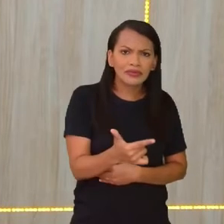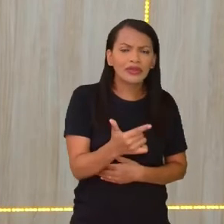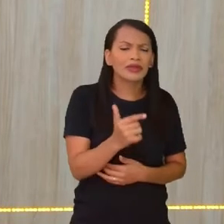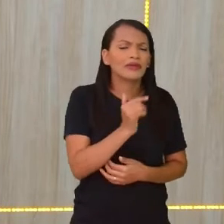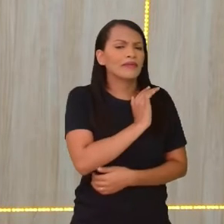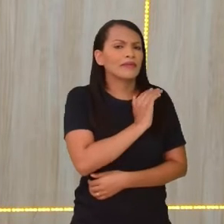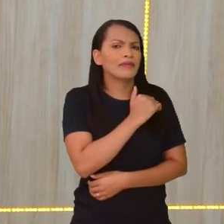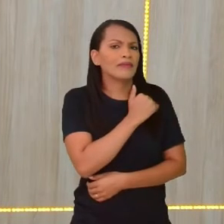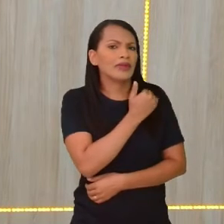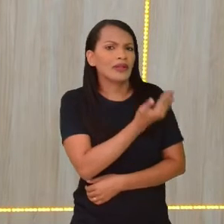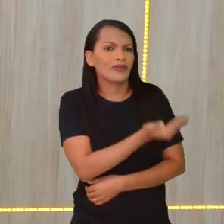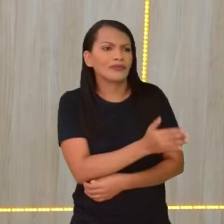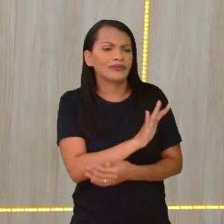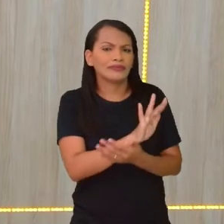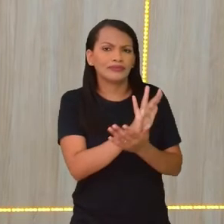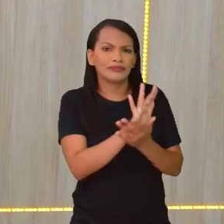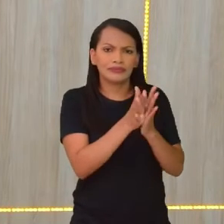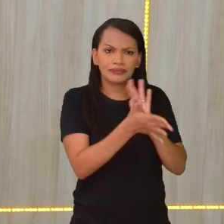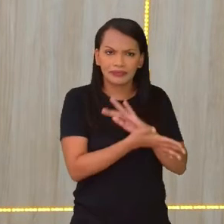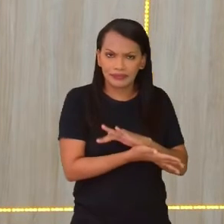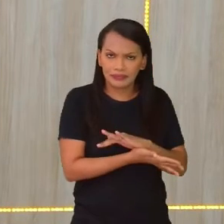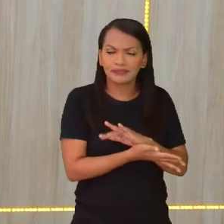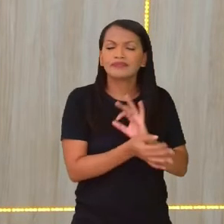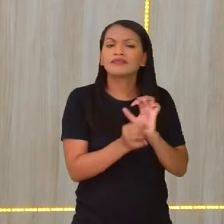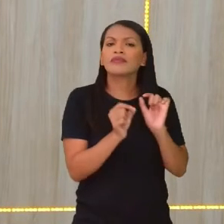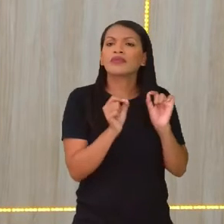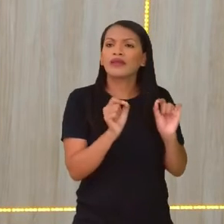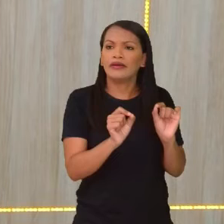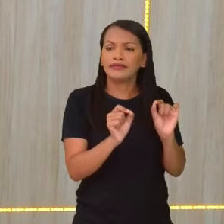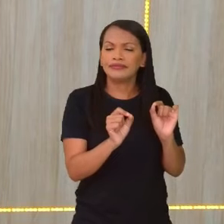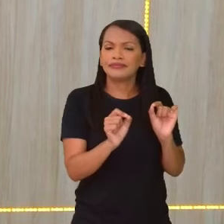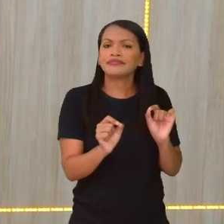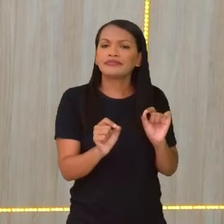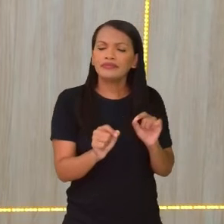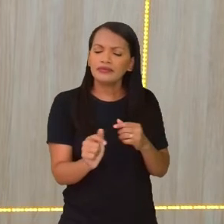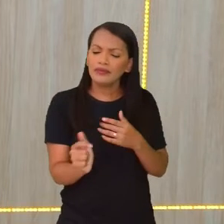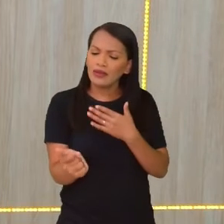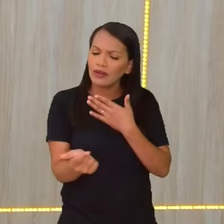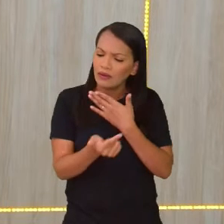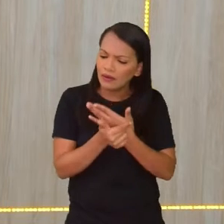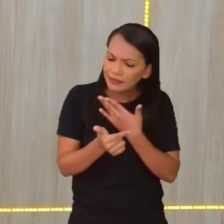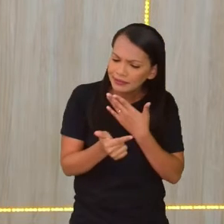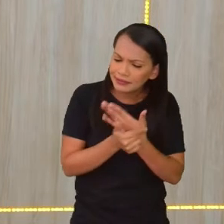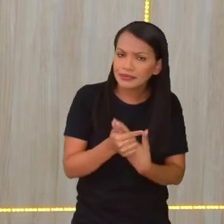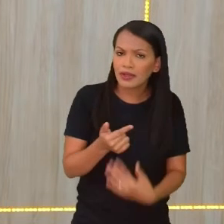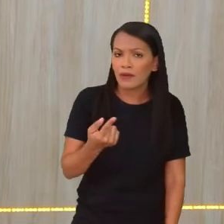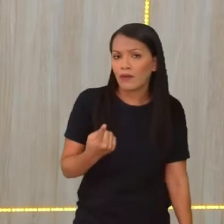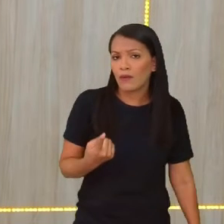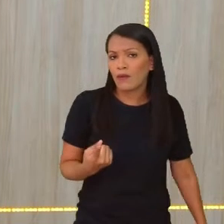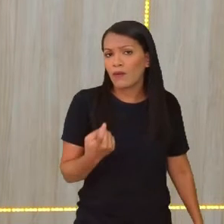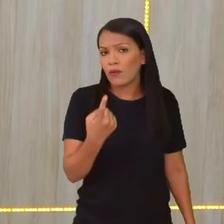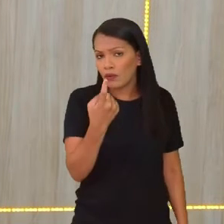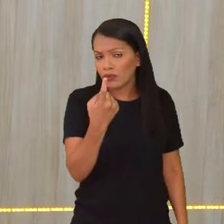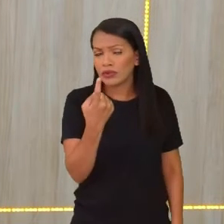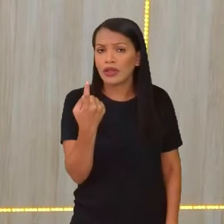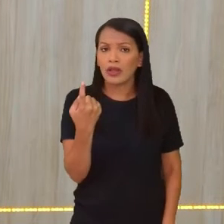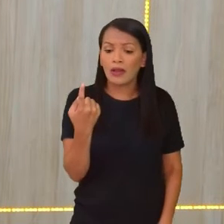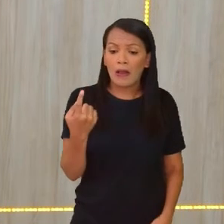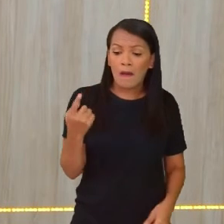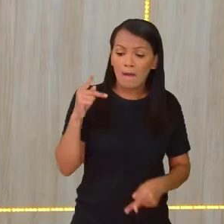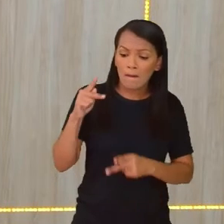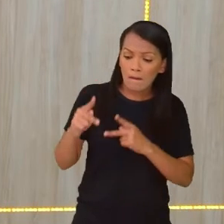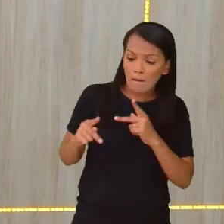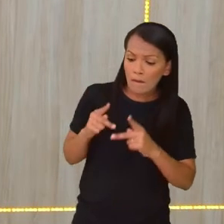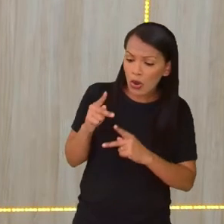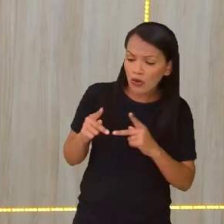é uma questão, uma função única e exclusivamente da população negra, mas